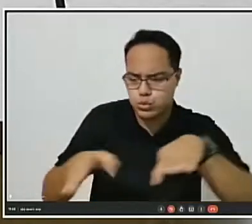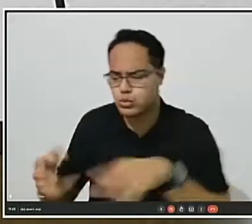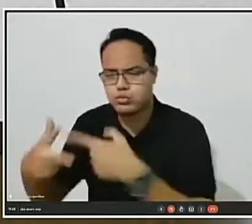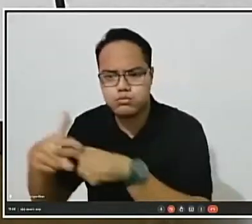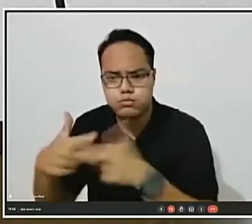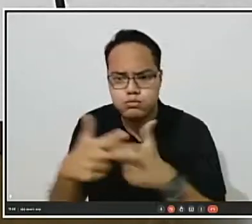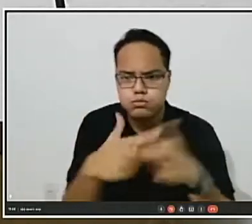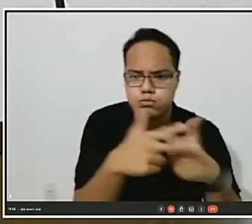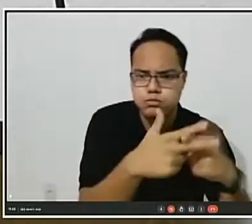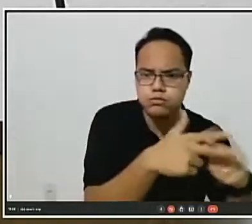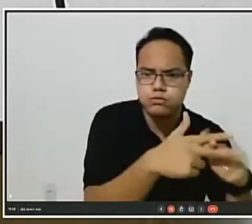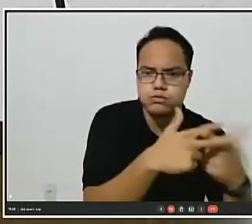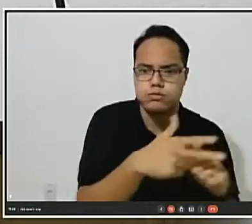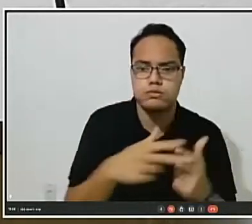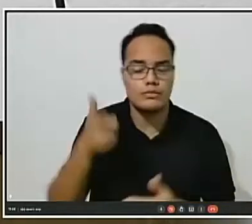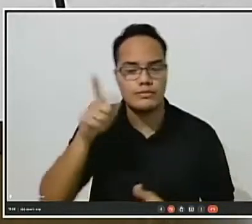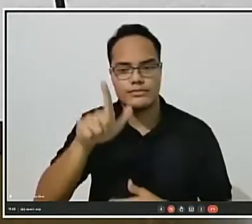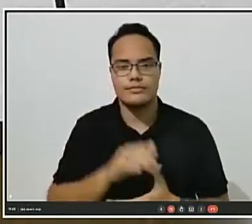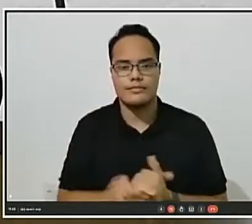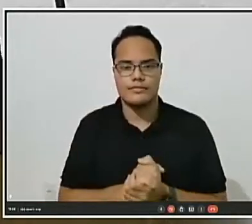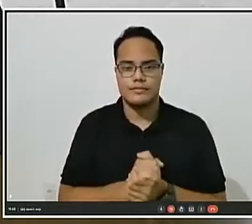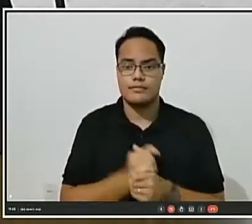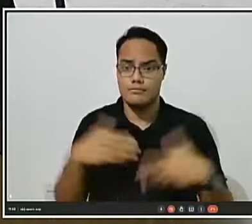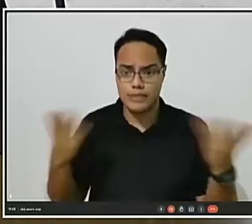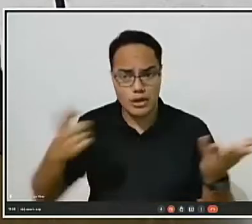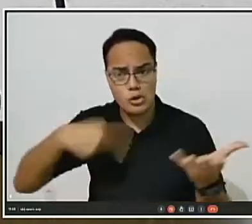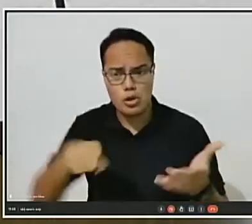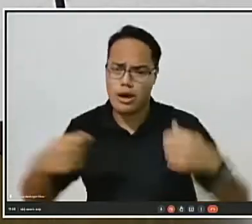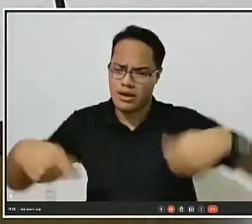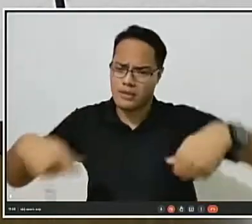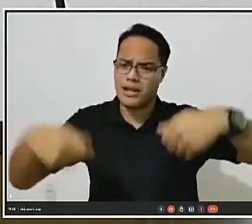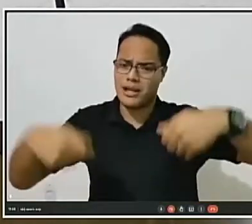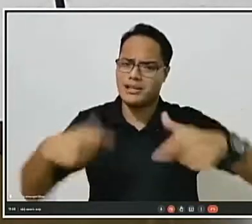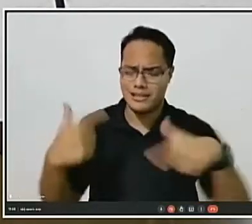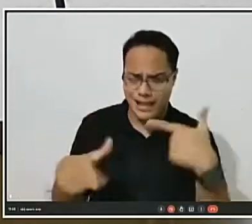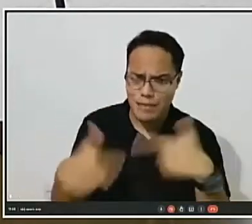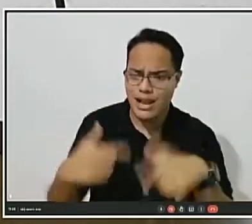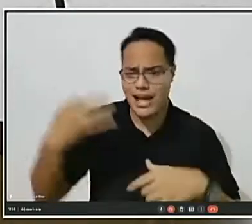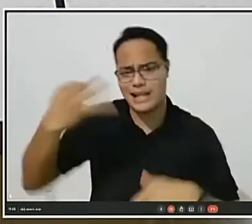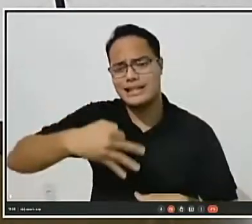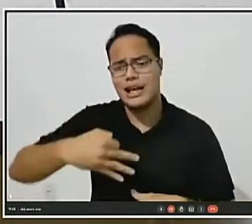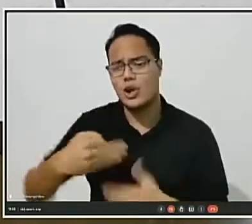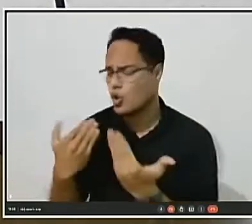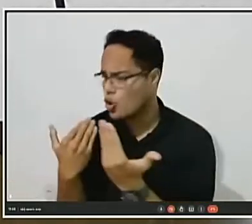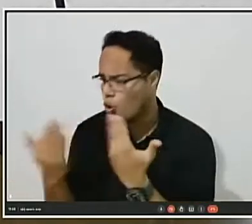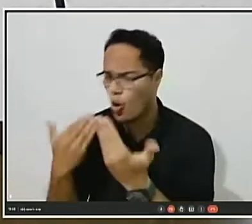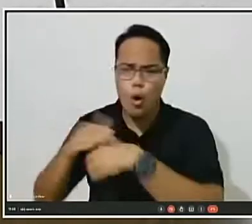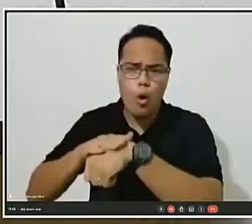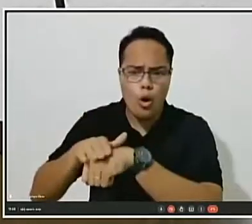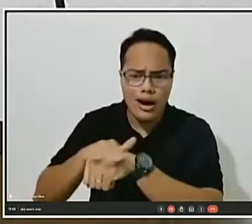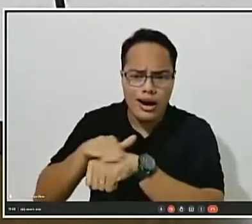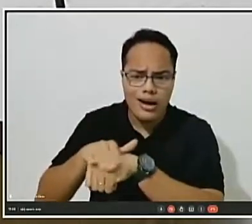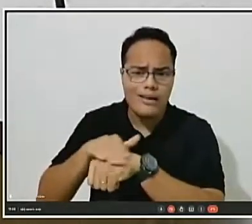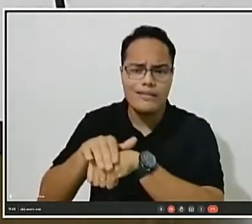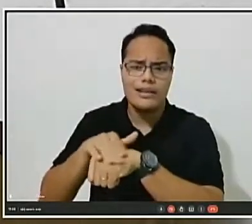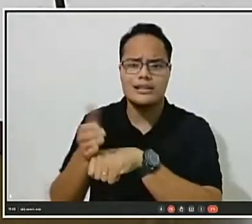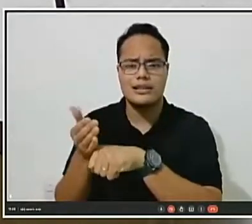Então, assim que a gente tem que trabalhar, conversando e se entendendo para que as coisas